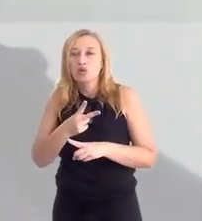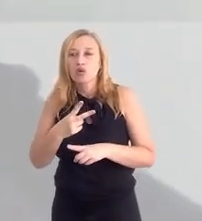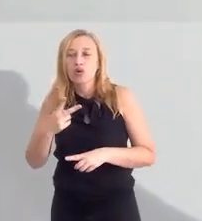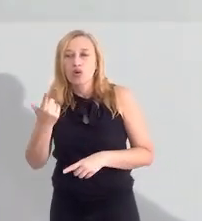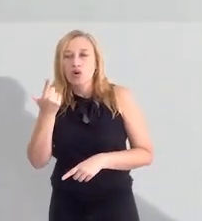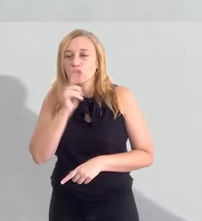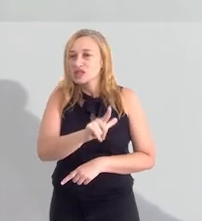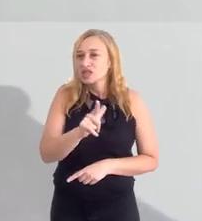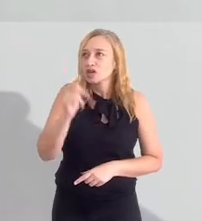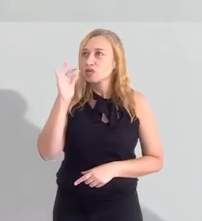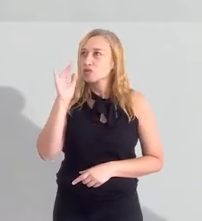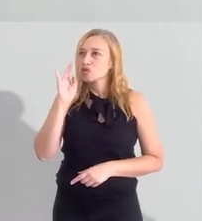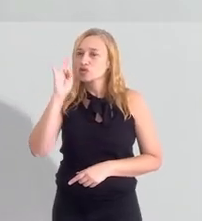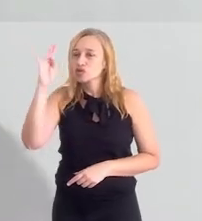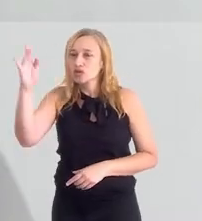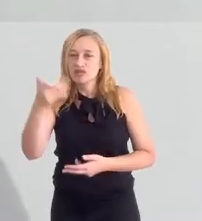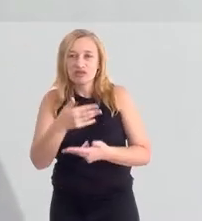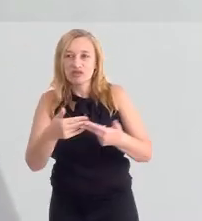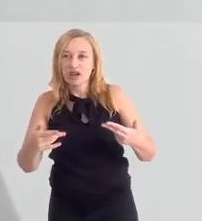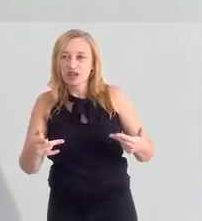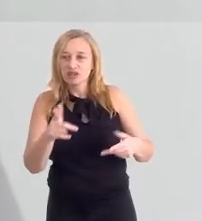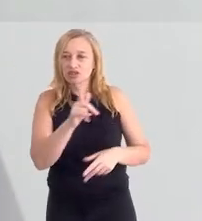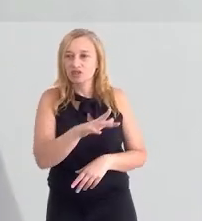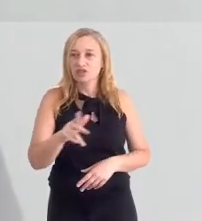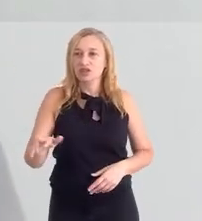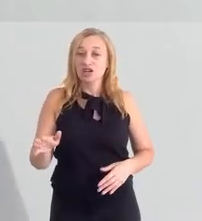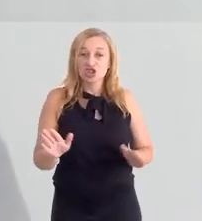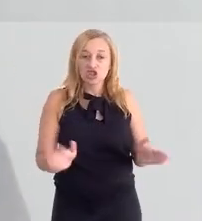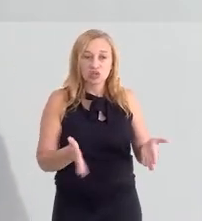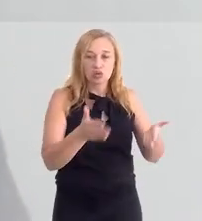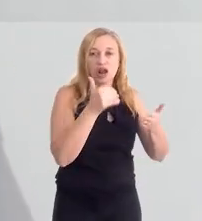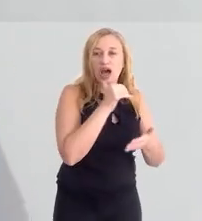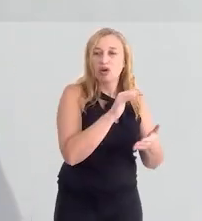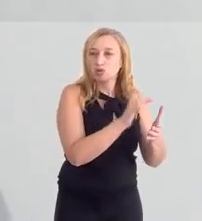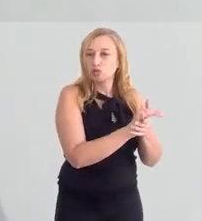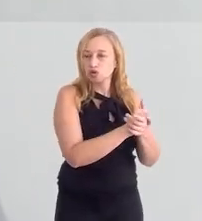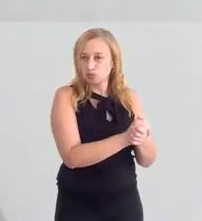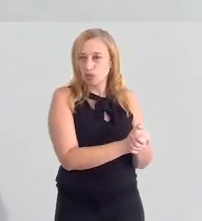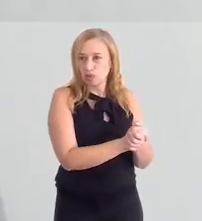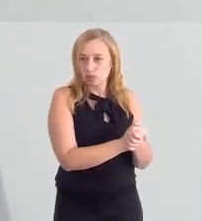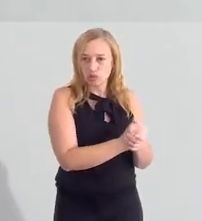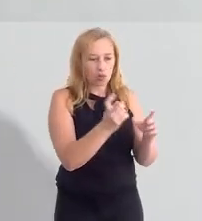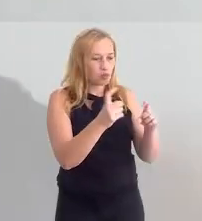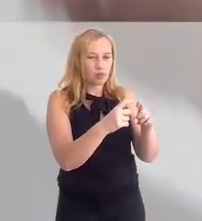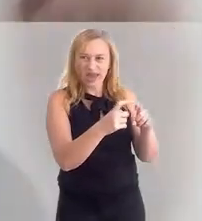eram as mais variadas possíveis. A primeira delas, ela tentou estimular o marido, Charles,